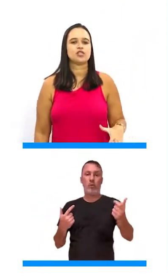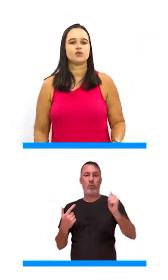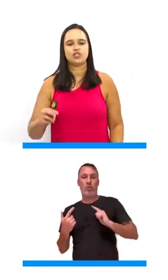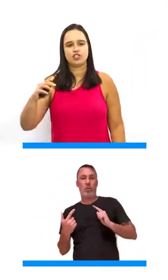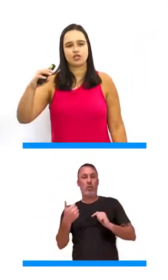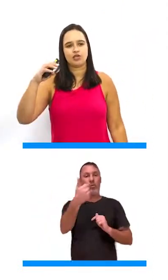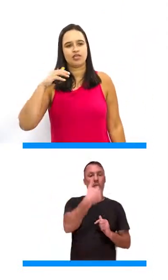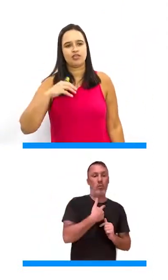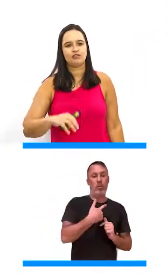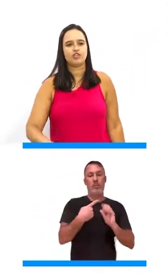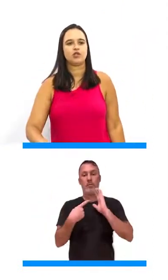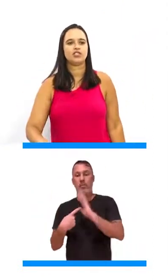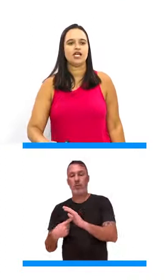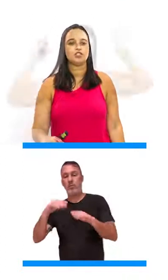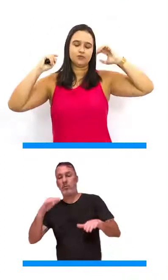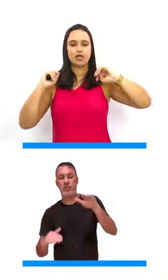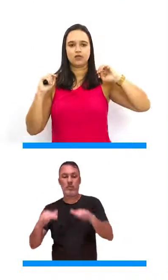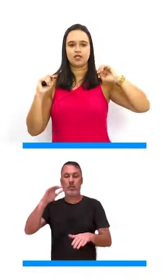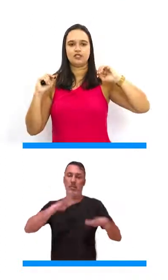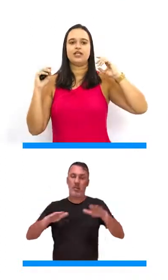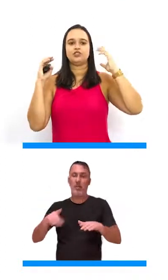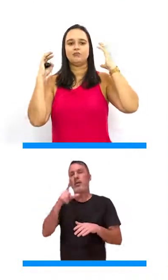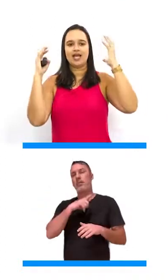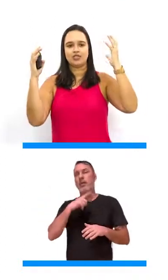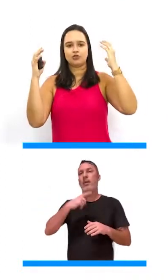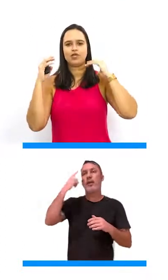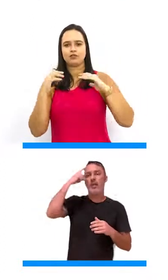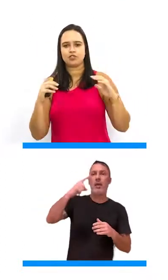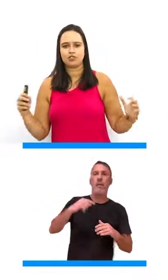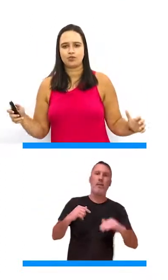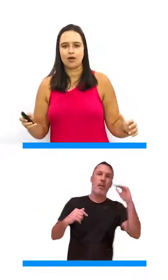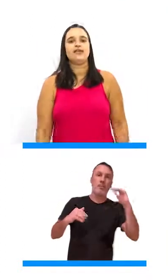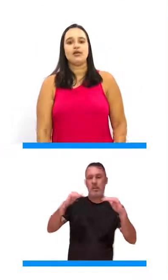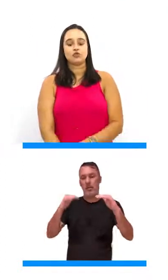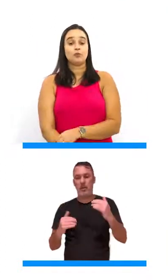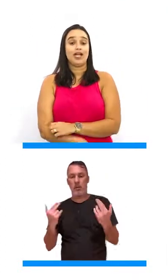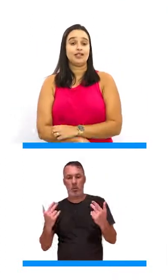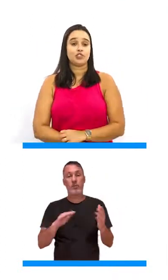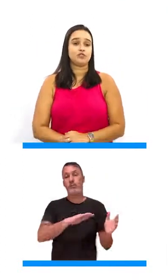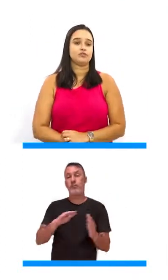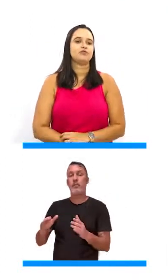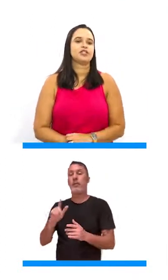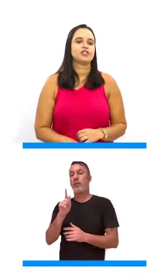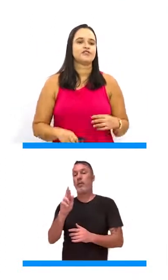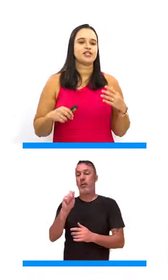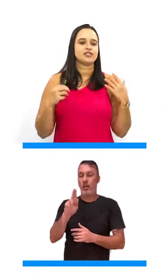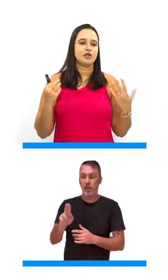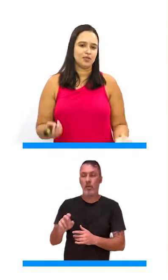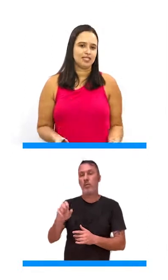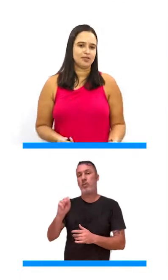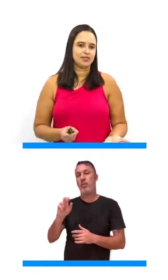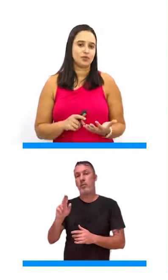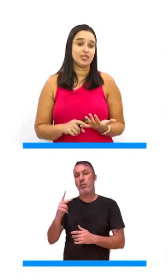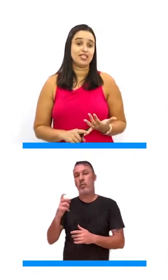o seu. Indica o quê? Inferioridade. Então, eu tenho a ideia de mais, de menos e de igual. Grau superlativo. Intensifica-se